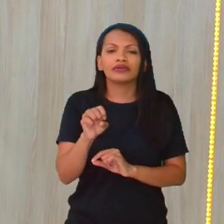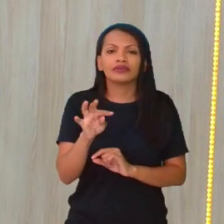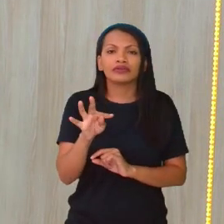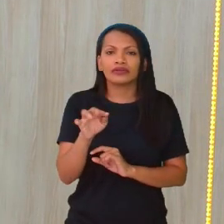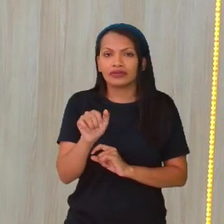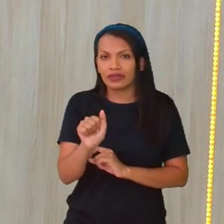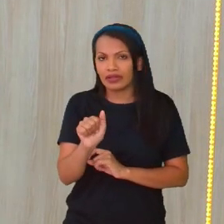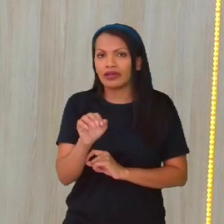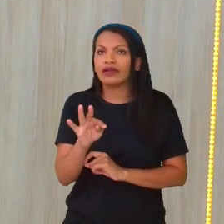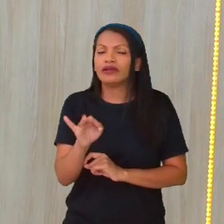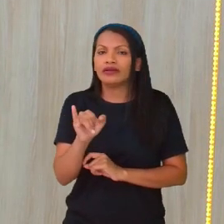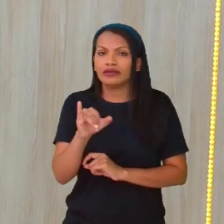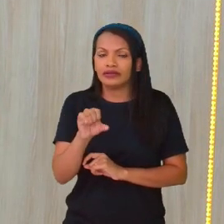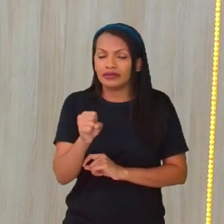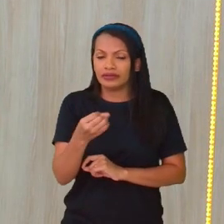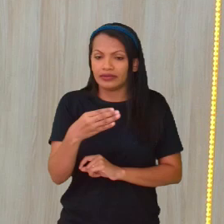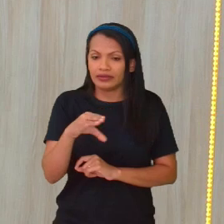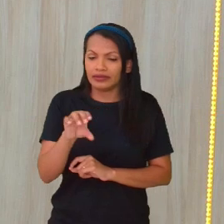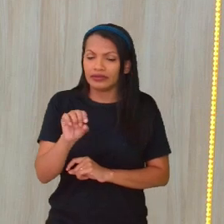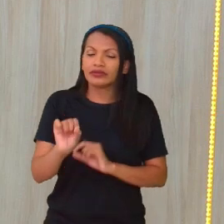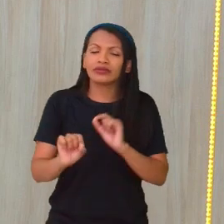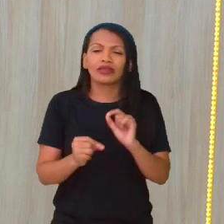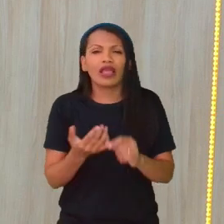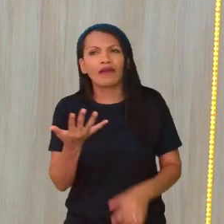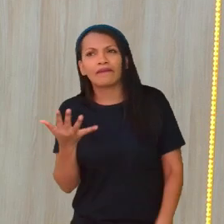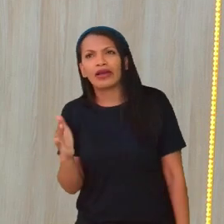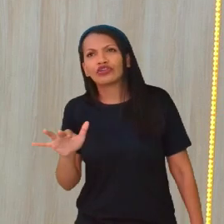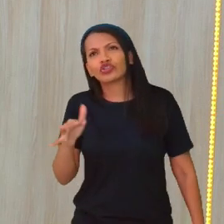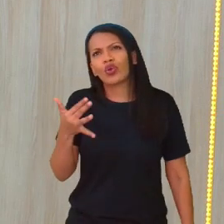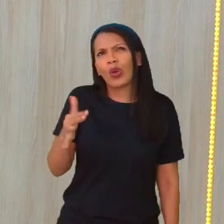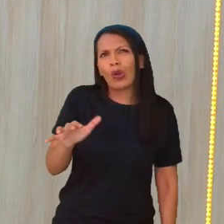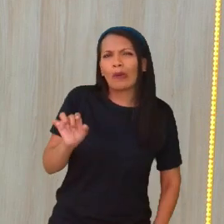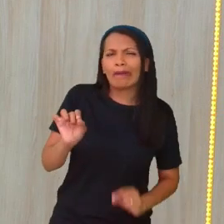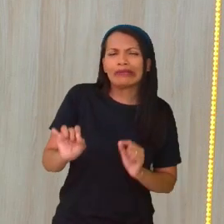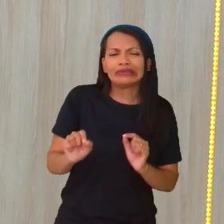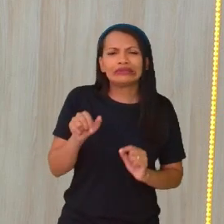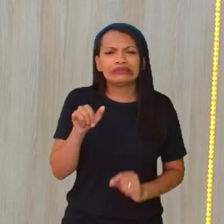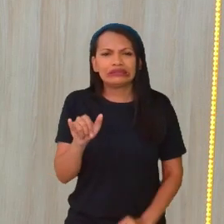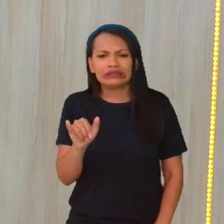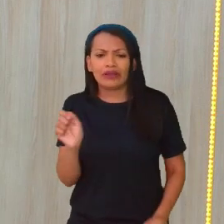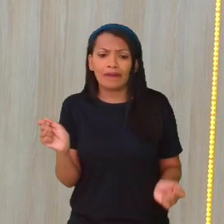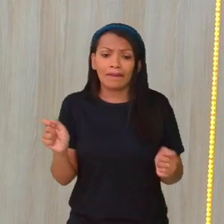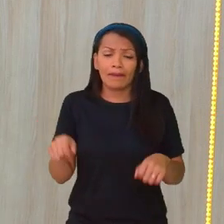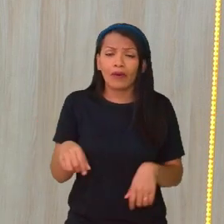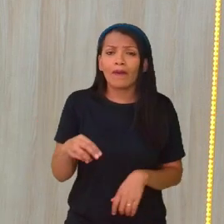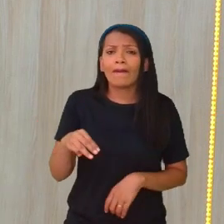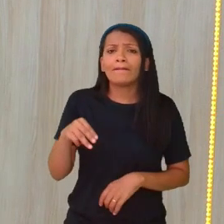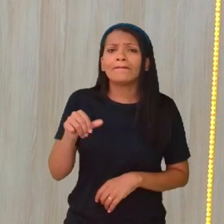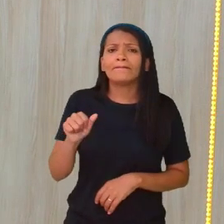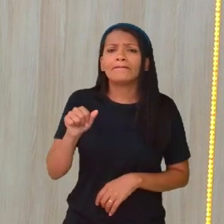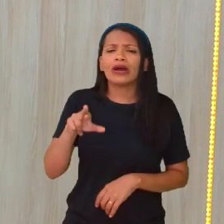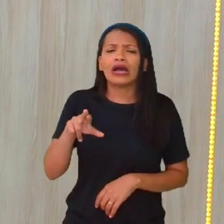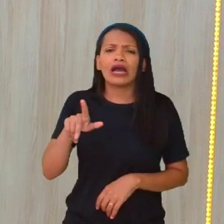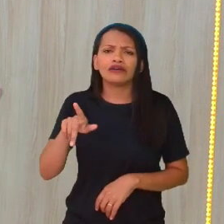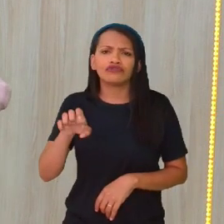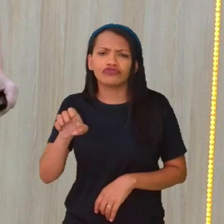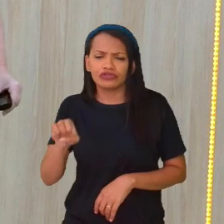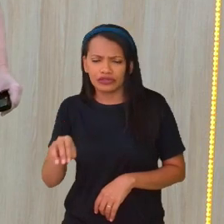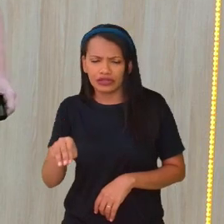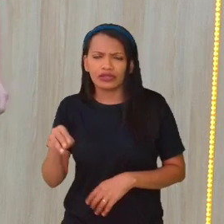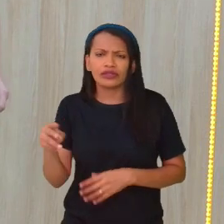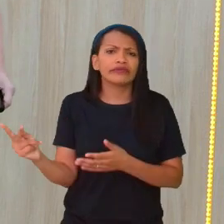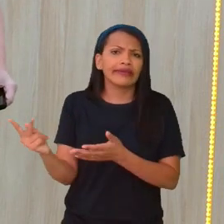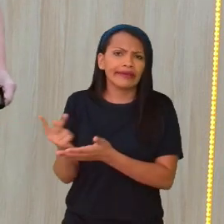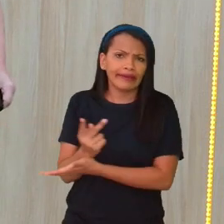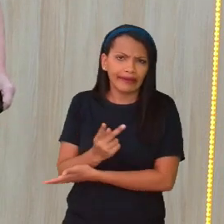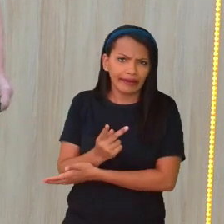desvio padrão. Quer dizer, que aquela margem que diz assim, olha, a margem de erro, né, é esse